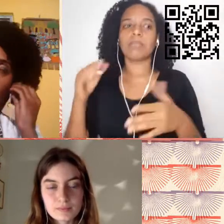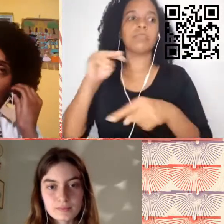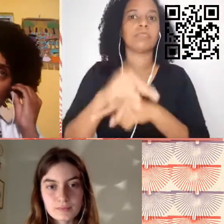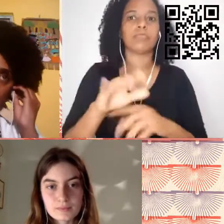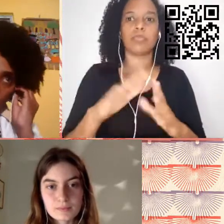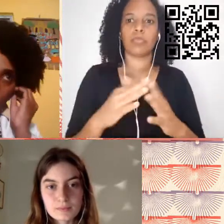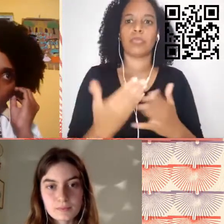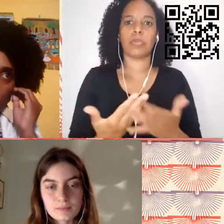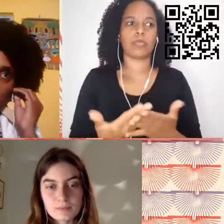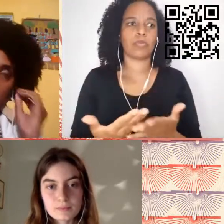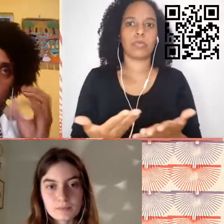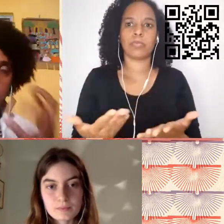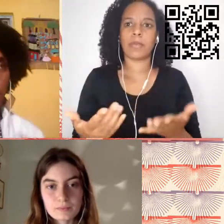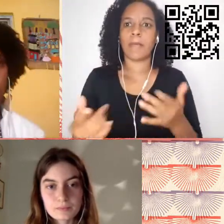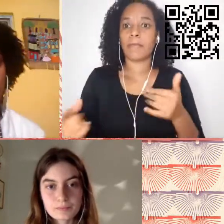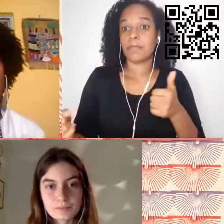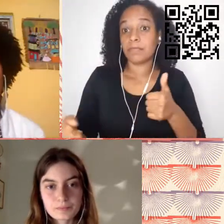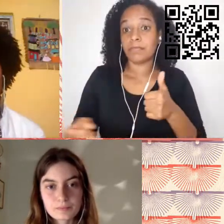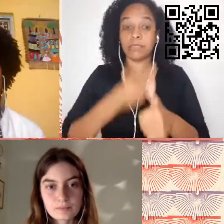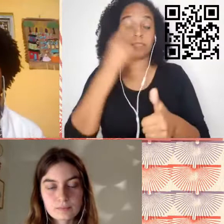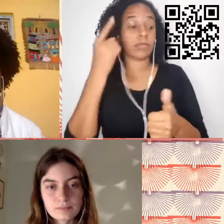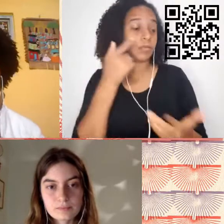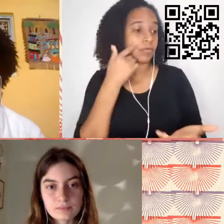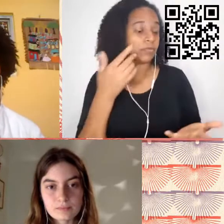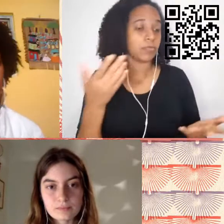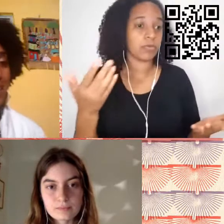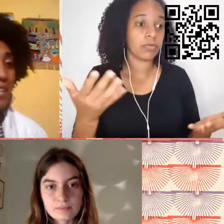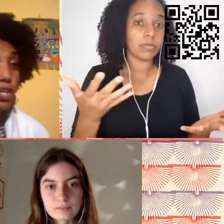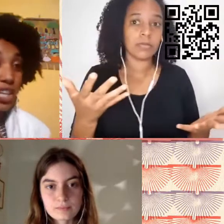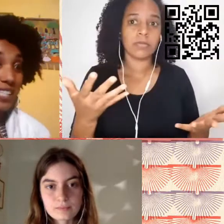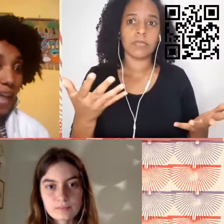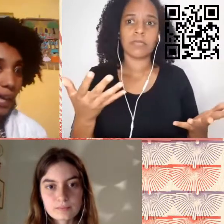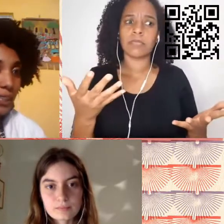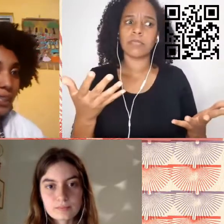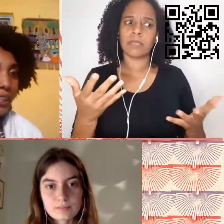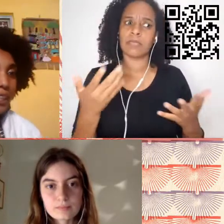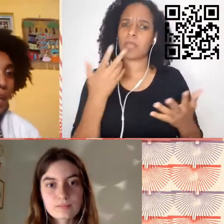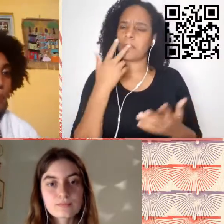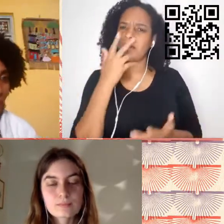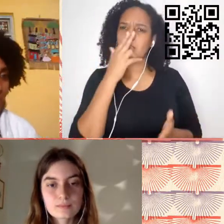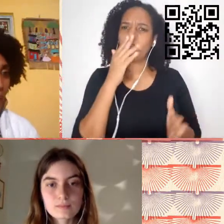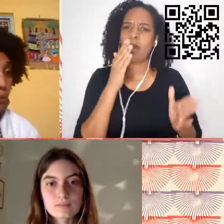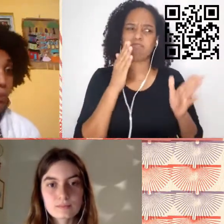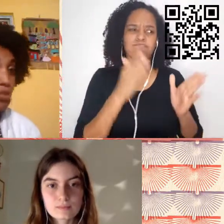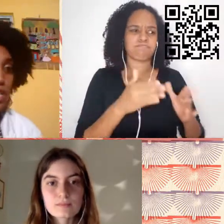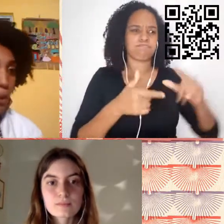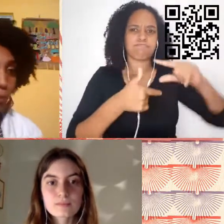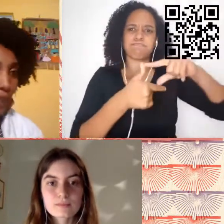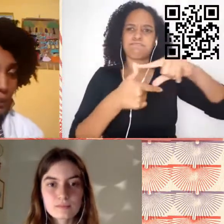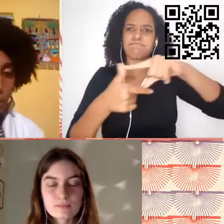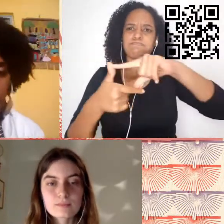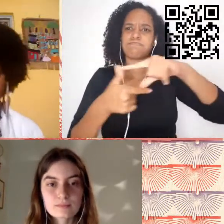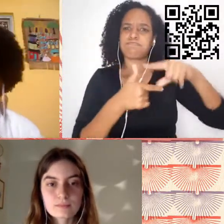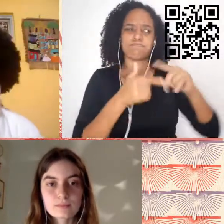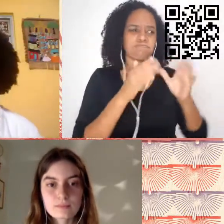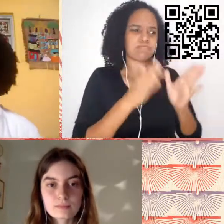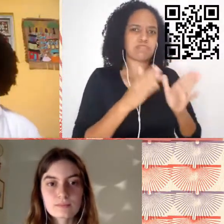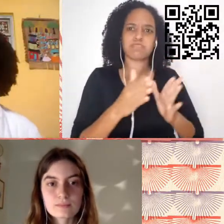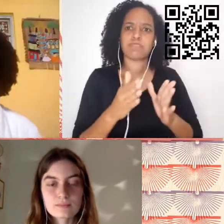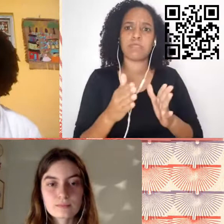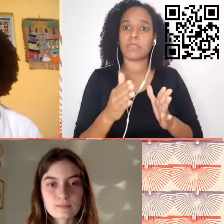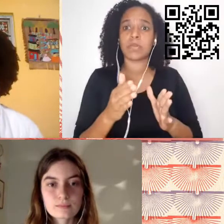tenho a primeira percepção de que essa literatura passa a ser engessada, né? Porque até então eu não tinha contato com